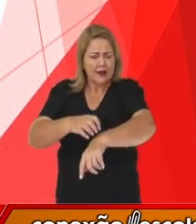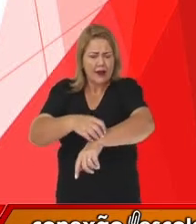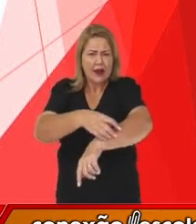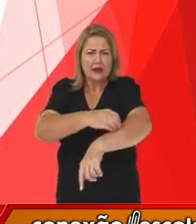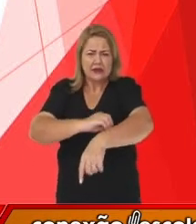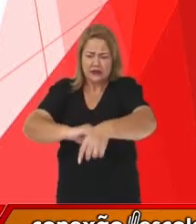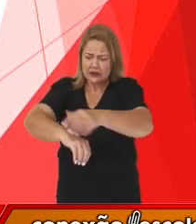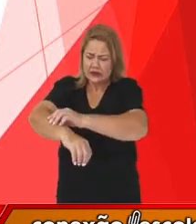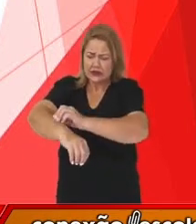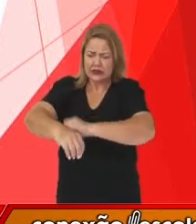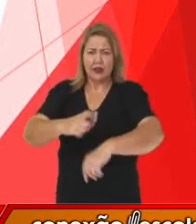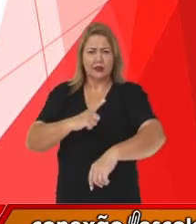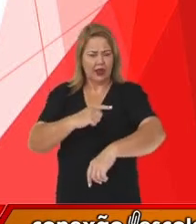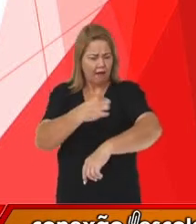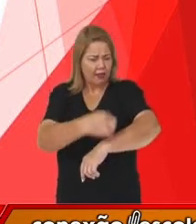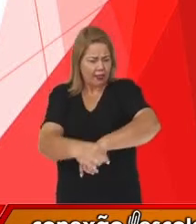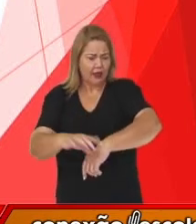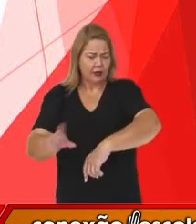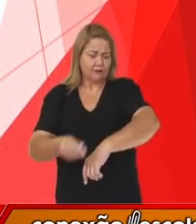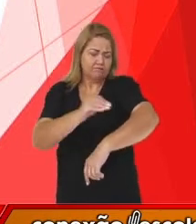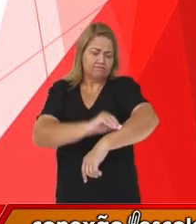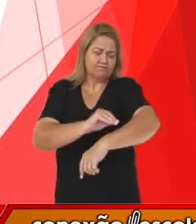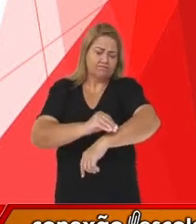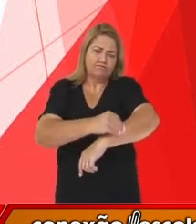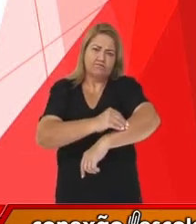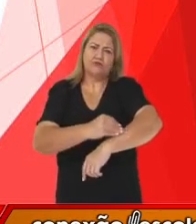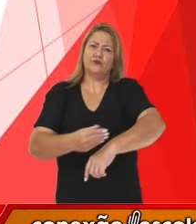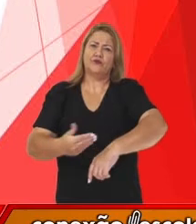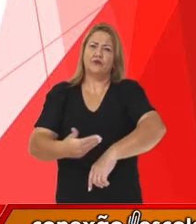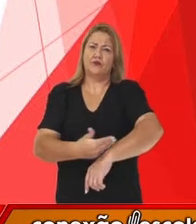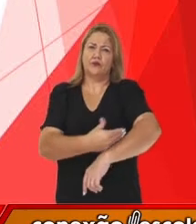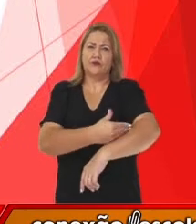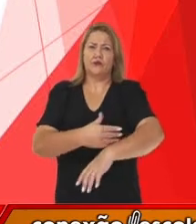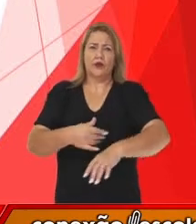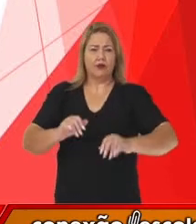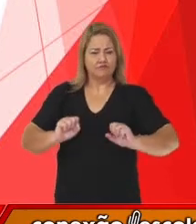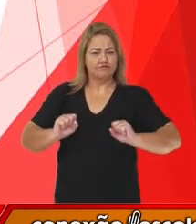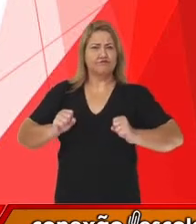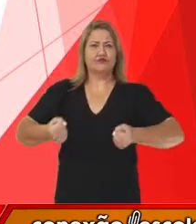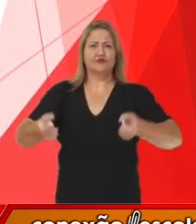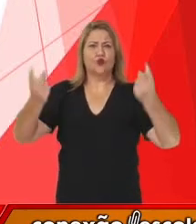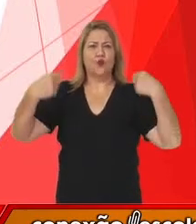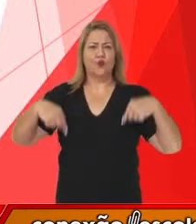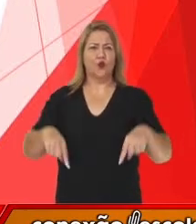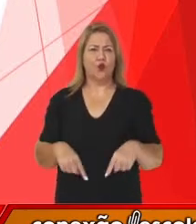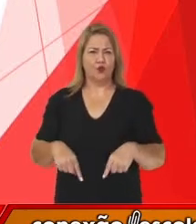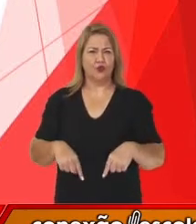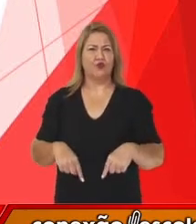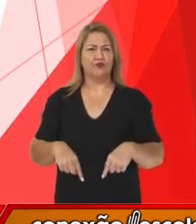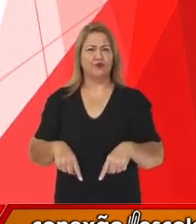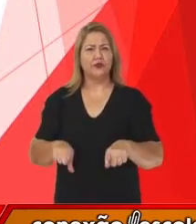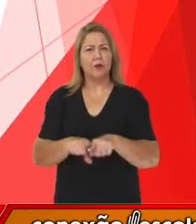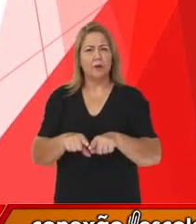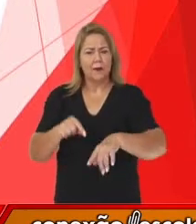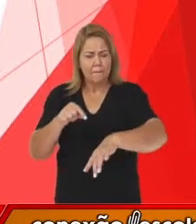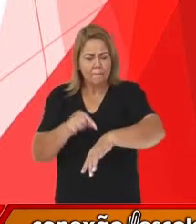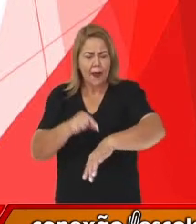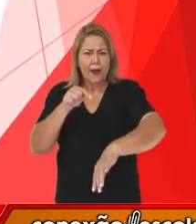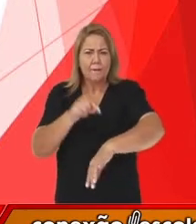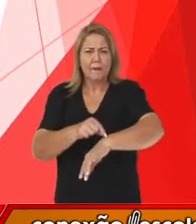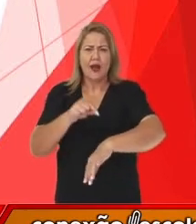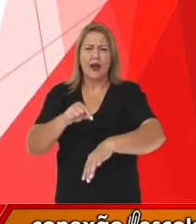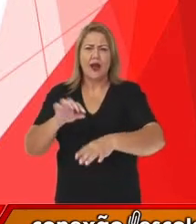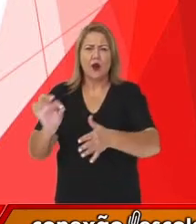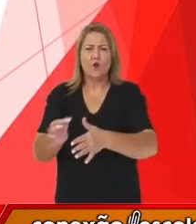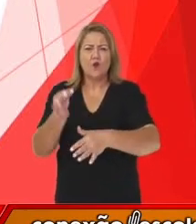em arranhões no corpo da pessoa que queria que ficasse imunizada. Picar a pele da pessoa com